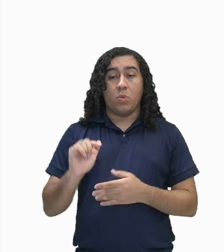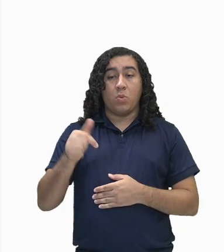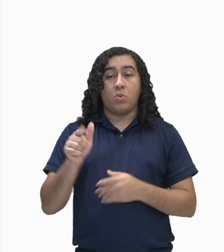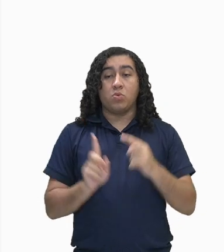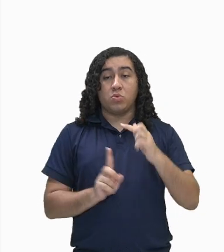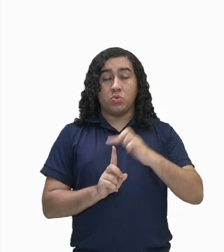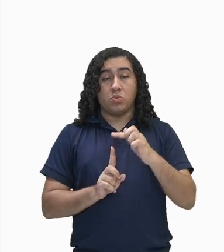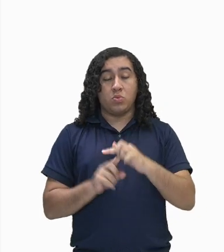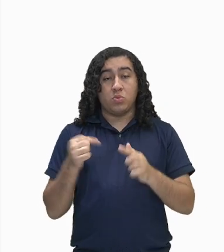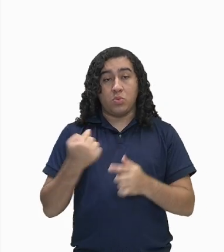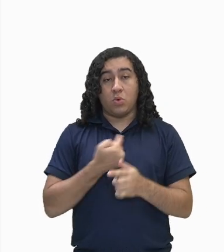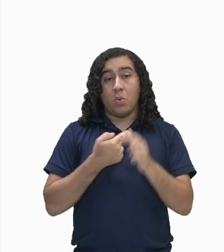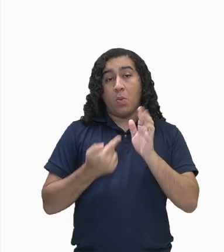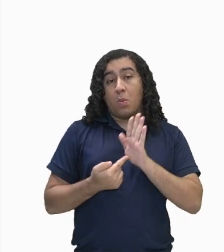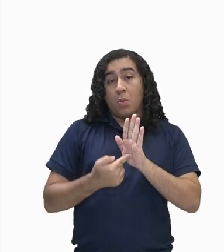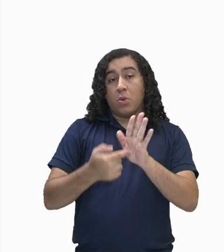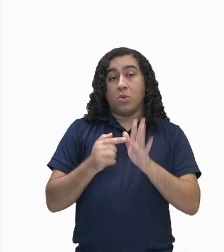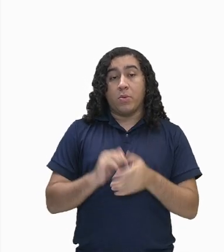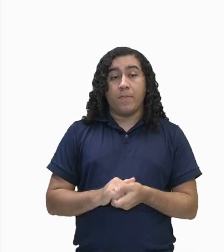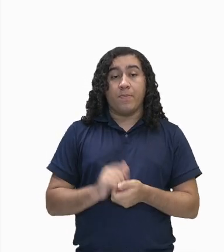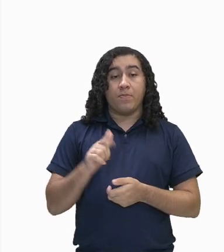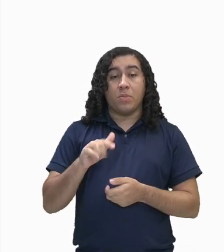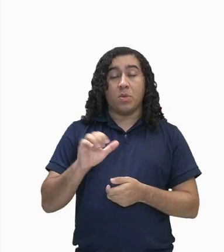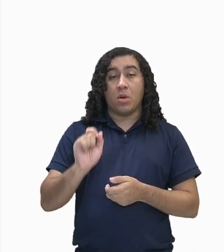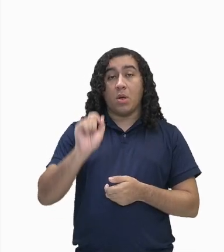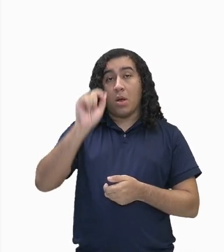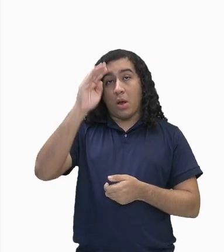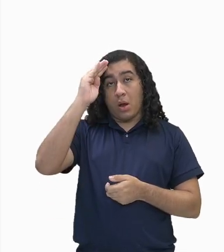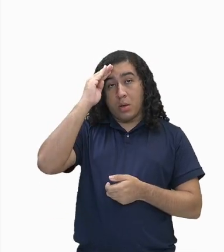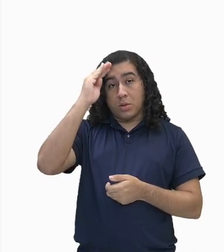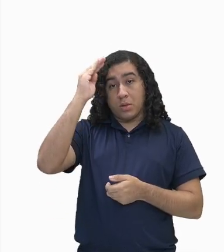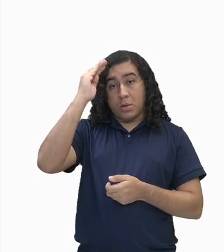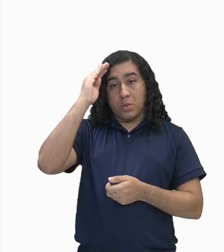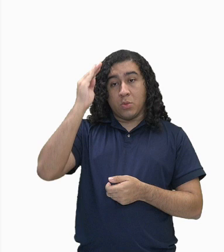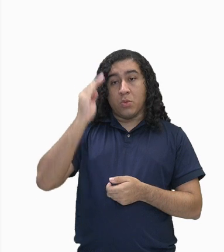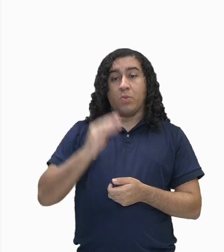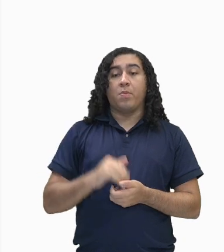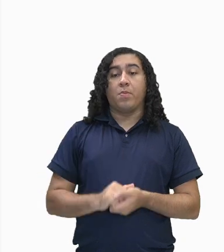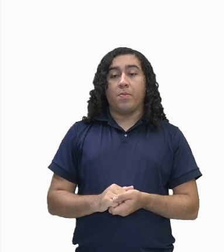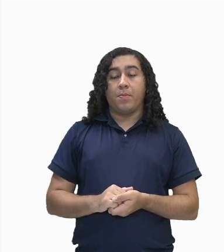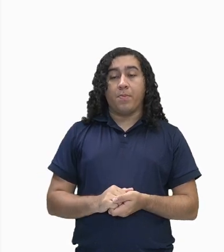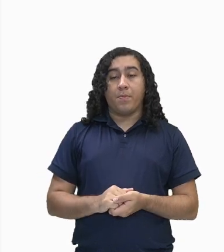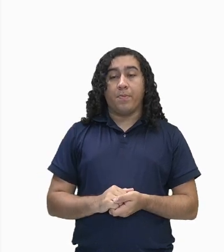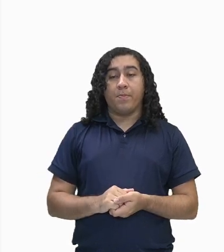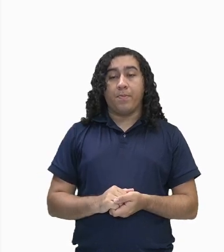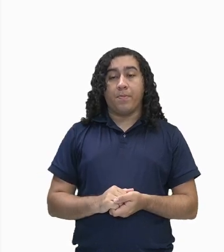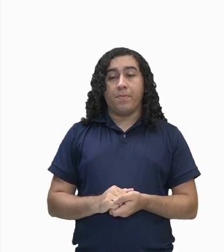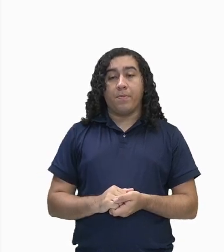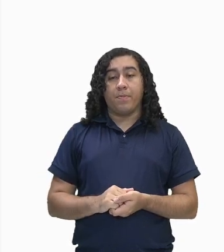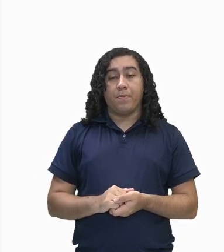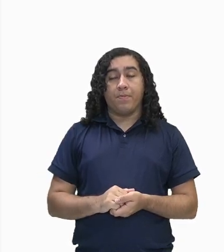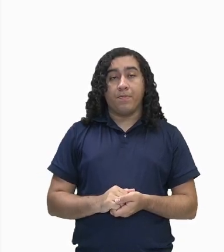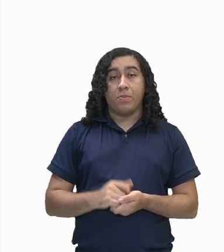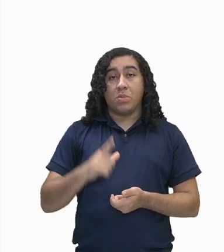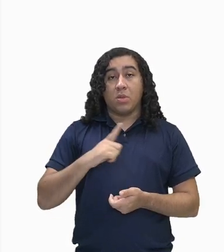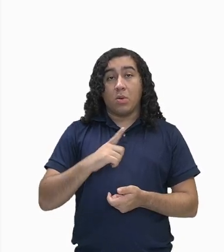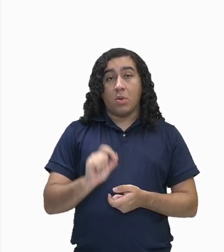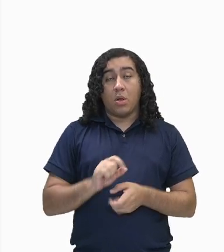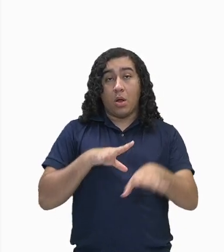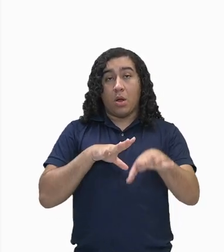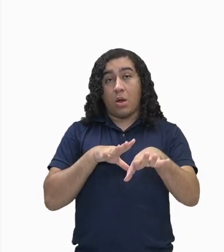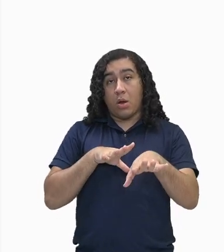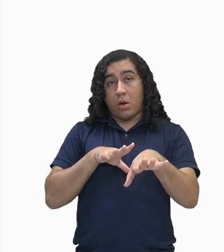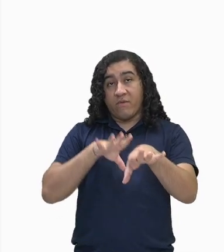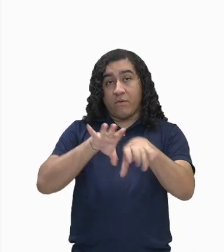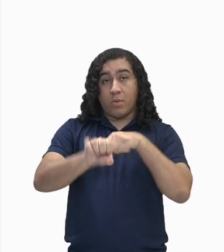ainda traz, são os ritos acadêmicos. Olha aí o pessoal, quando termina uma etapa de estudo, acontece o rito